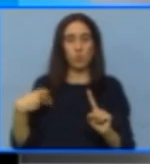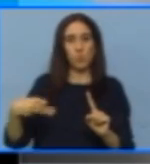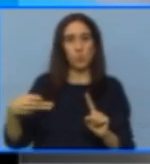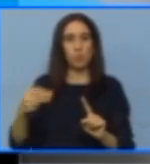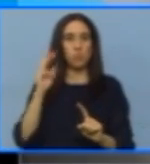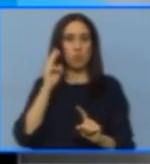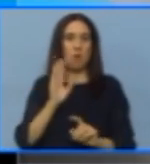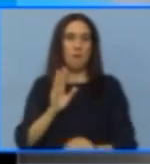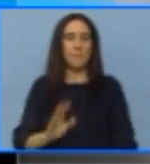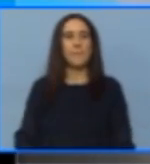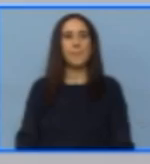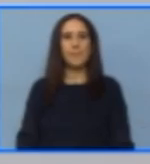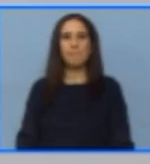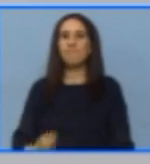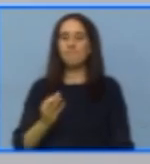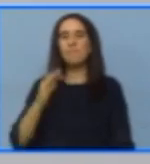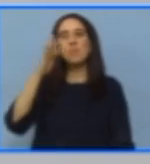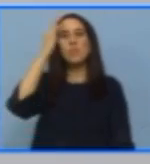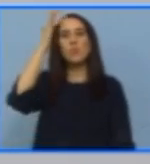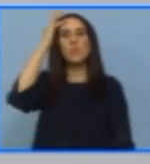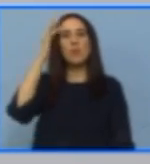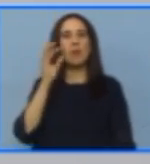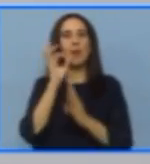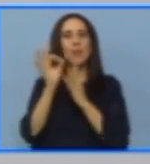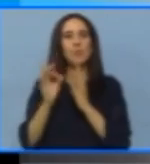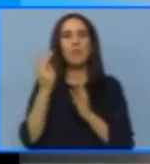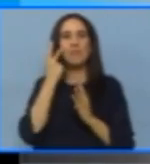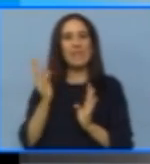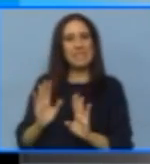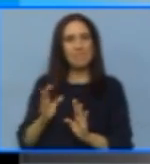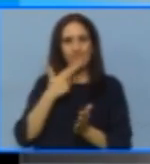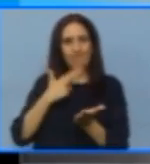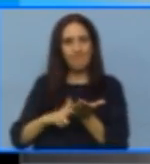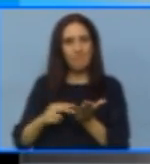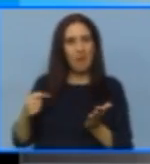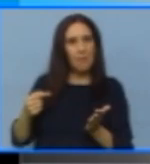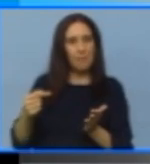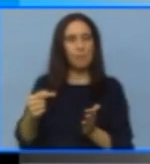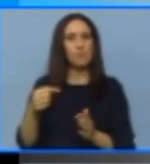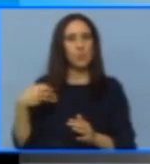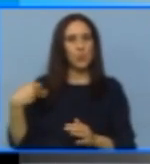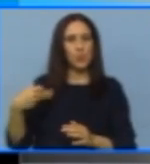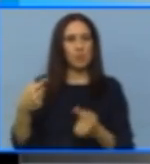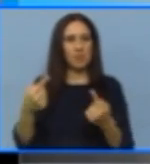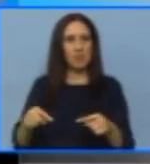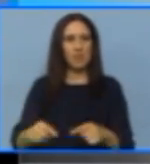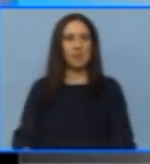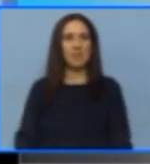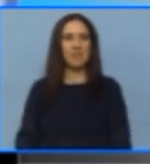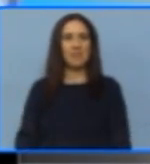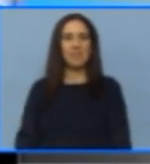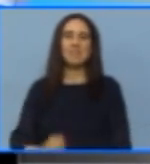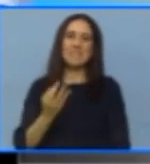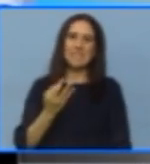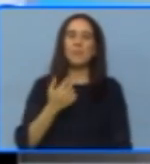escuteiros. É mais do que teorias sobre muitos aspectos da vida, é um exercício concreto, né, que passam por elas todos os dias. Sim,